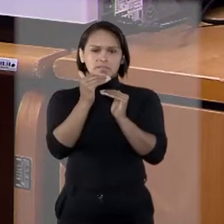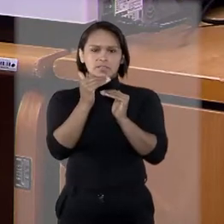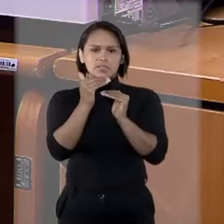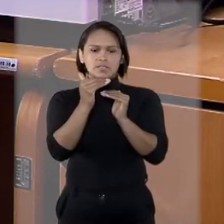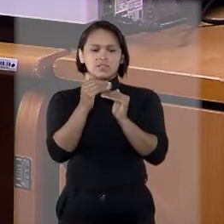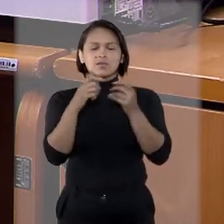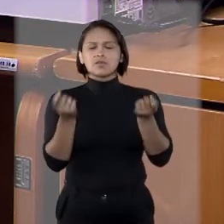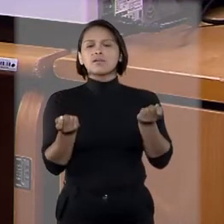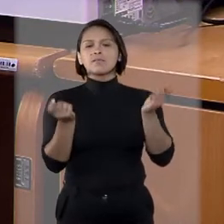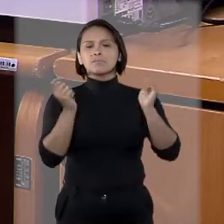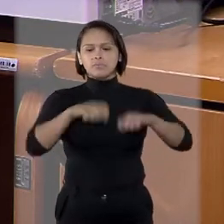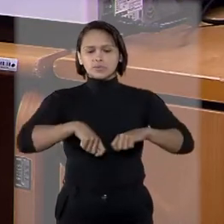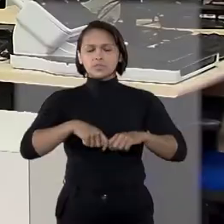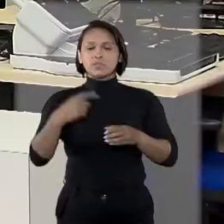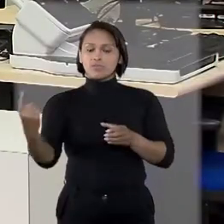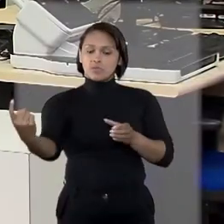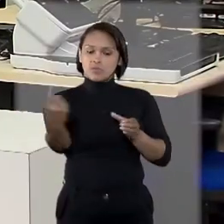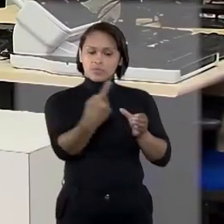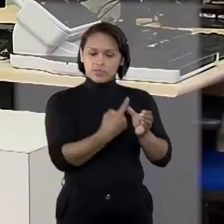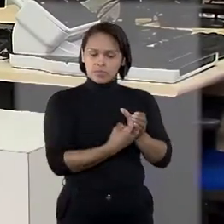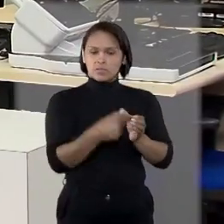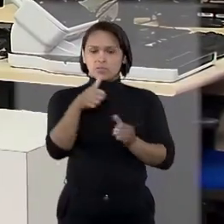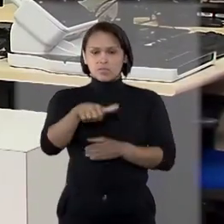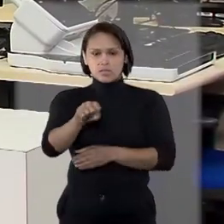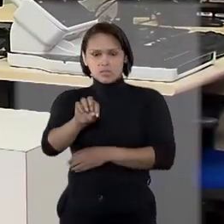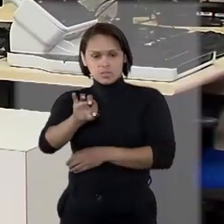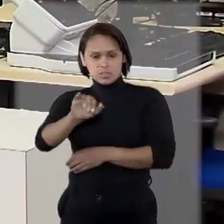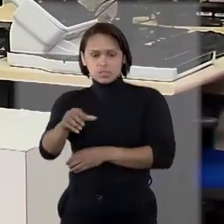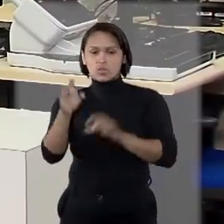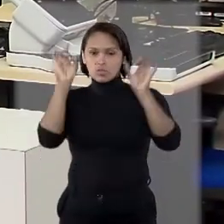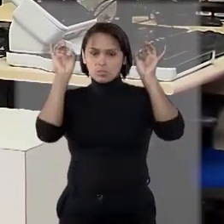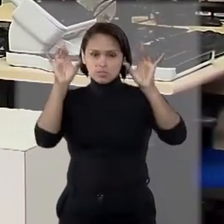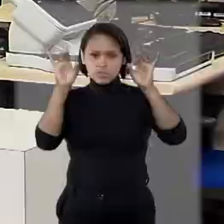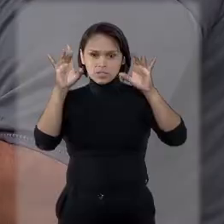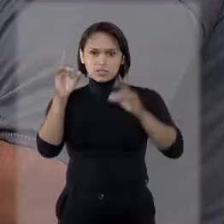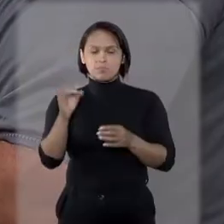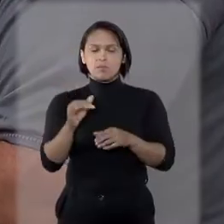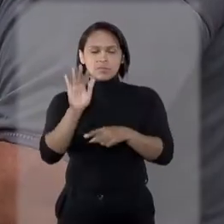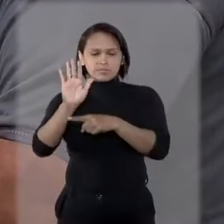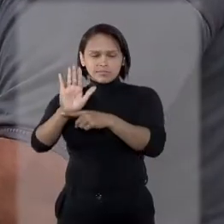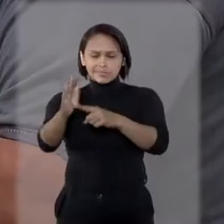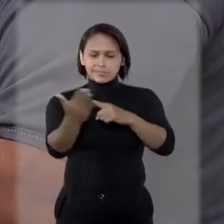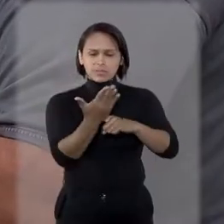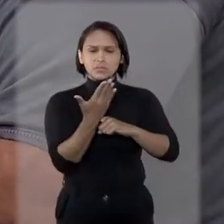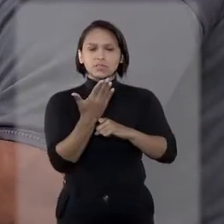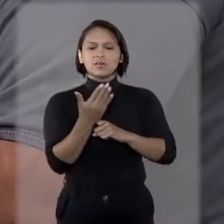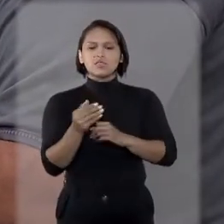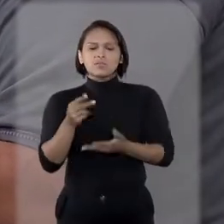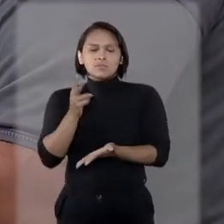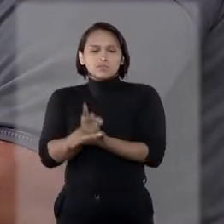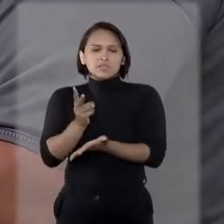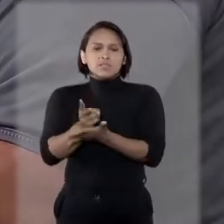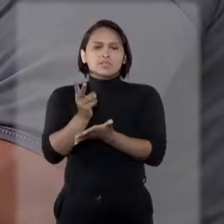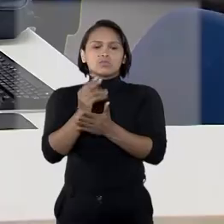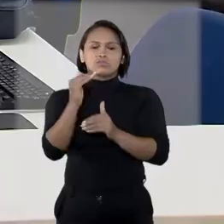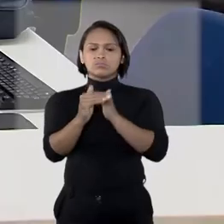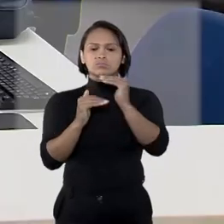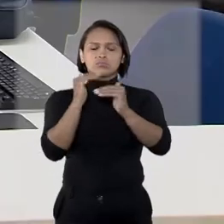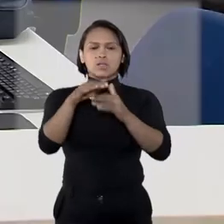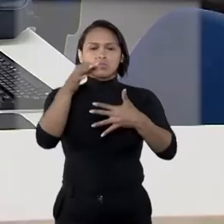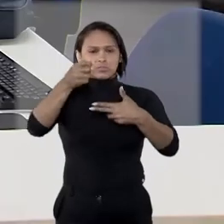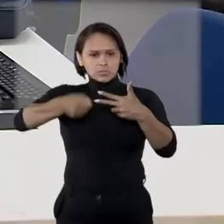que lhes permitiu estar aqui como protagonistas colaborando para a construção